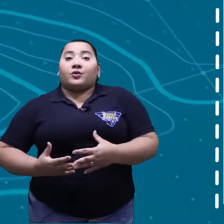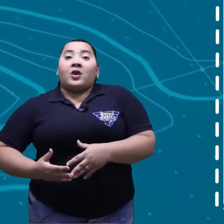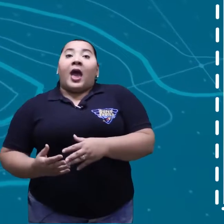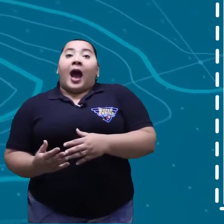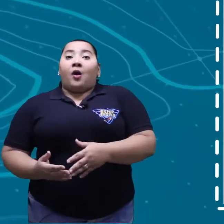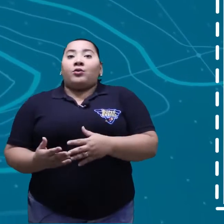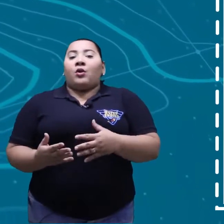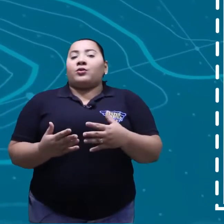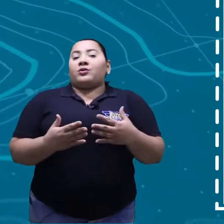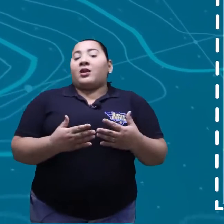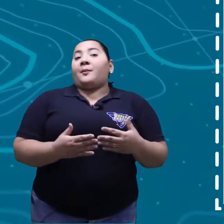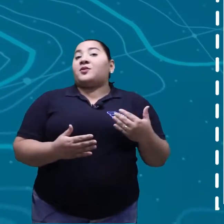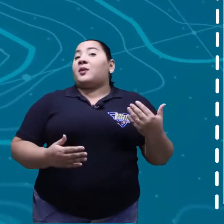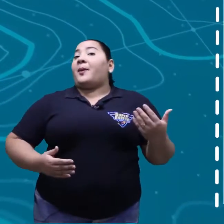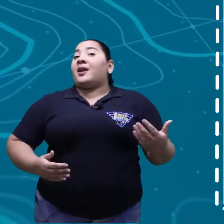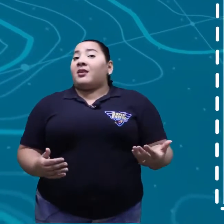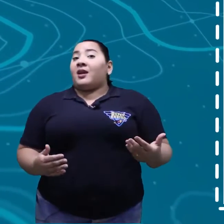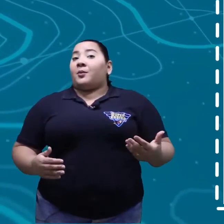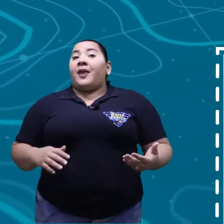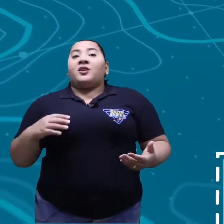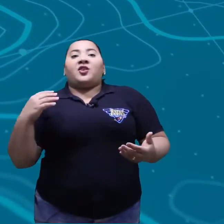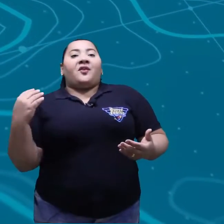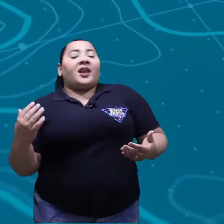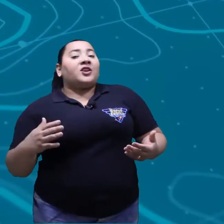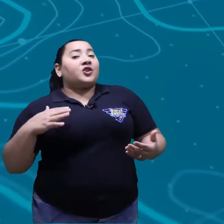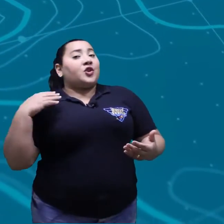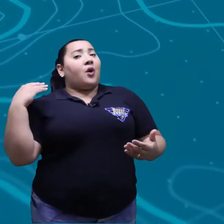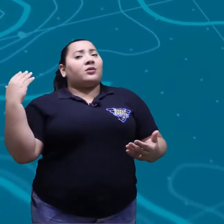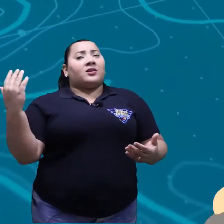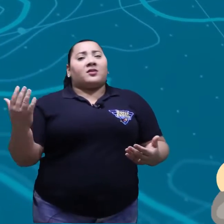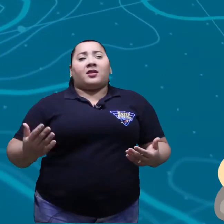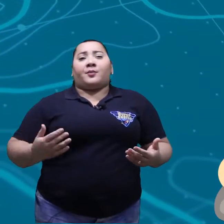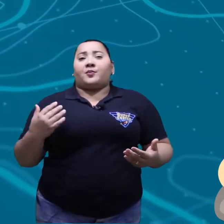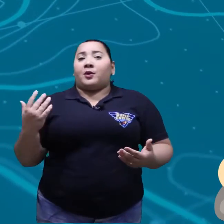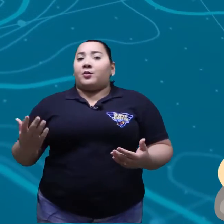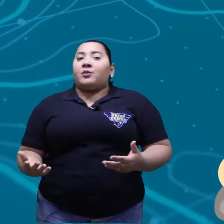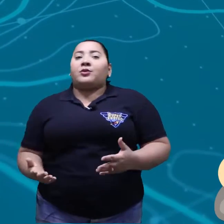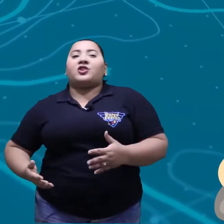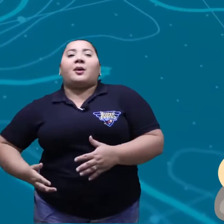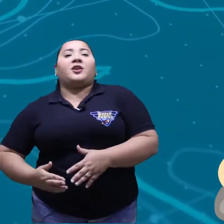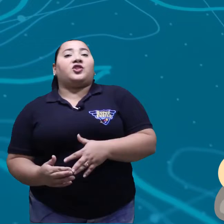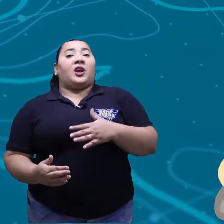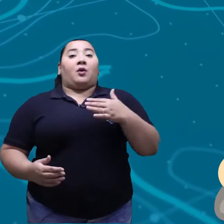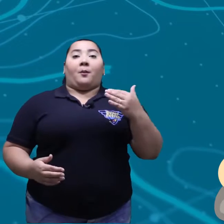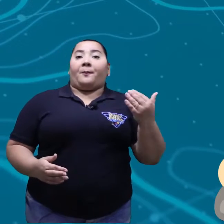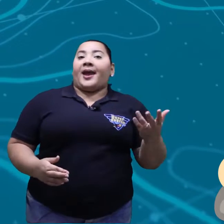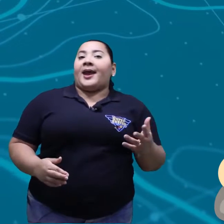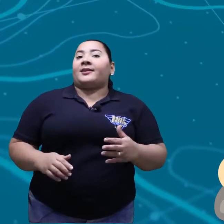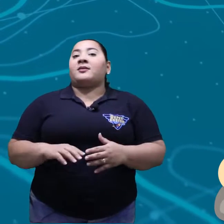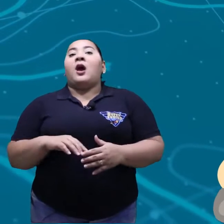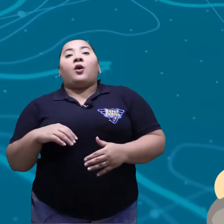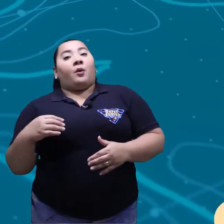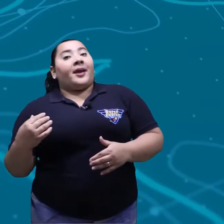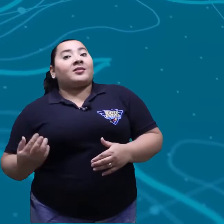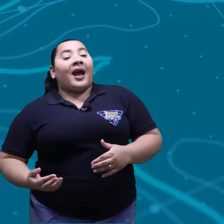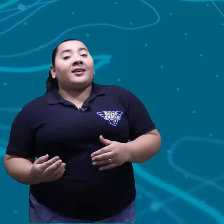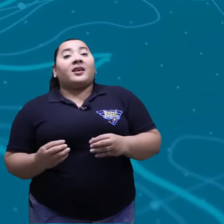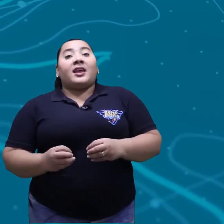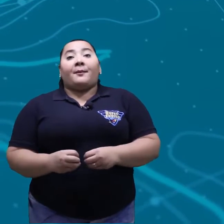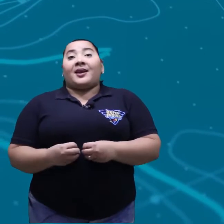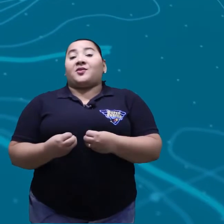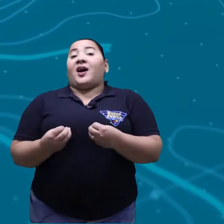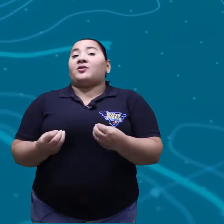recursos ao longo do tempo se perderam diferente de outras tribos pelo mundo que já mexia com pedras com